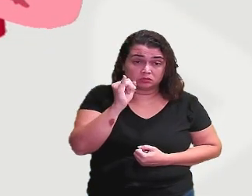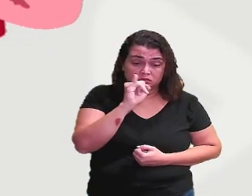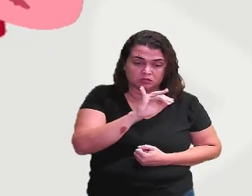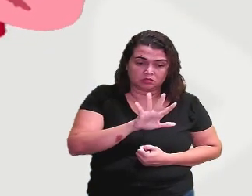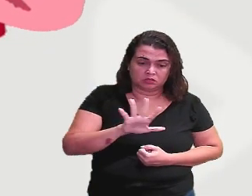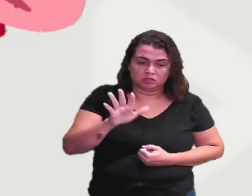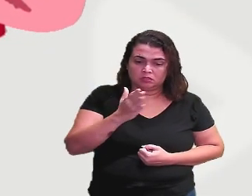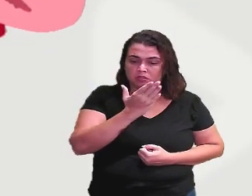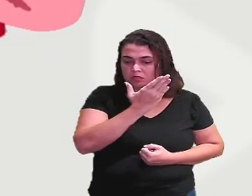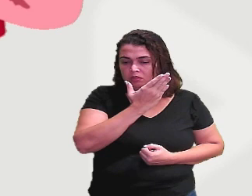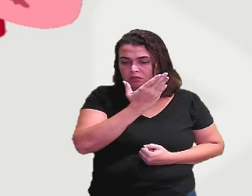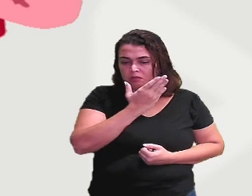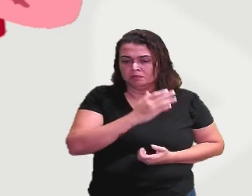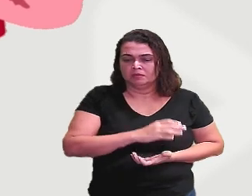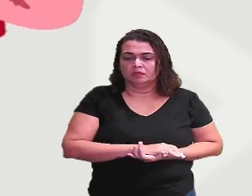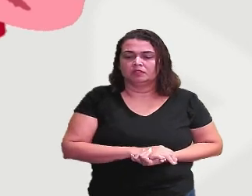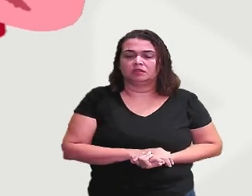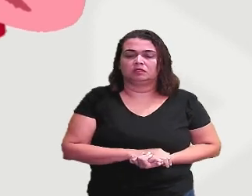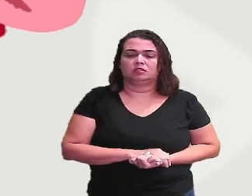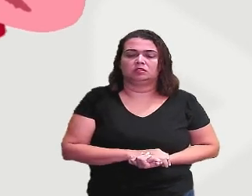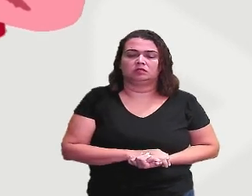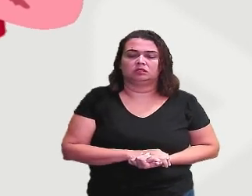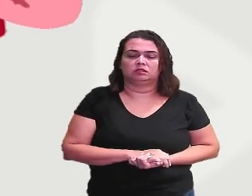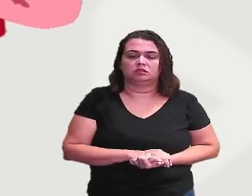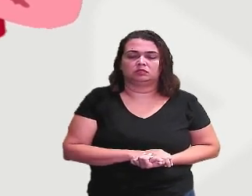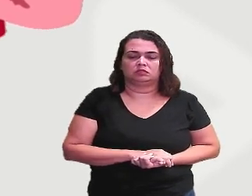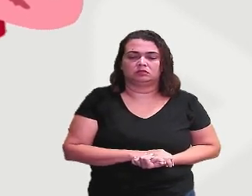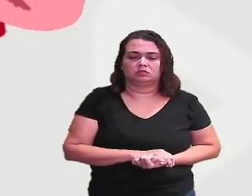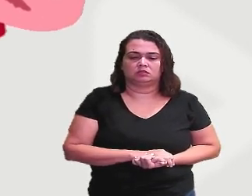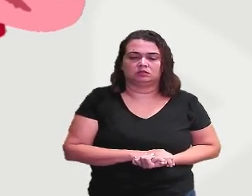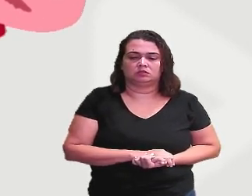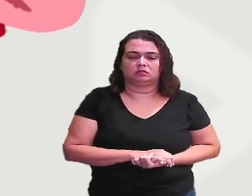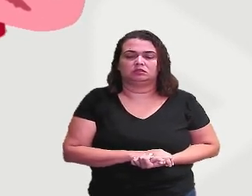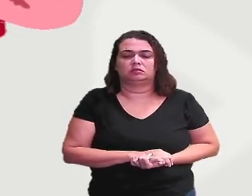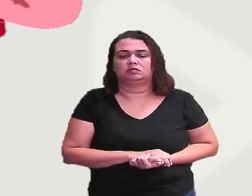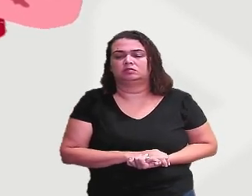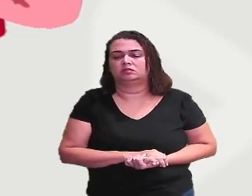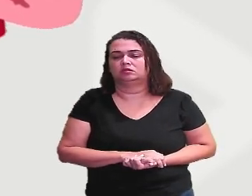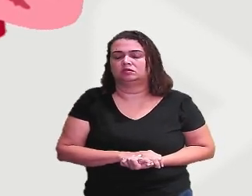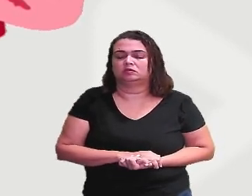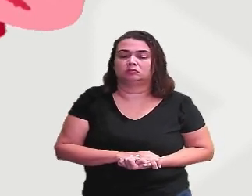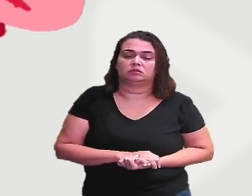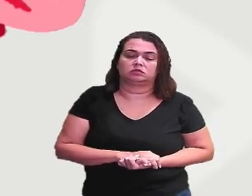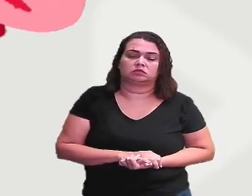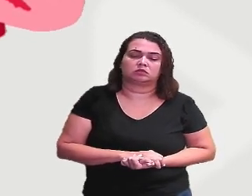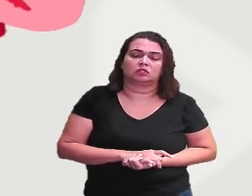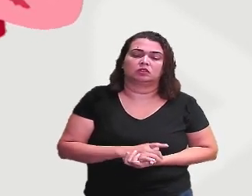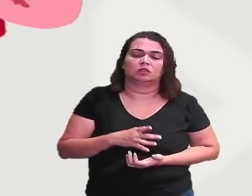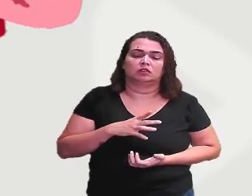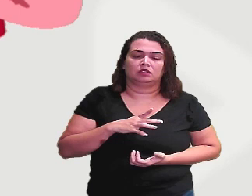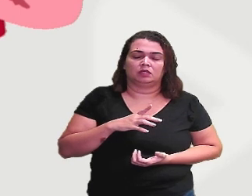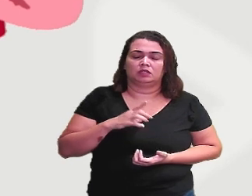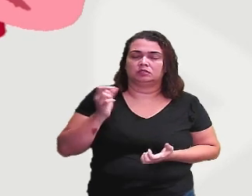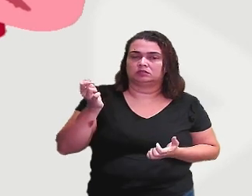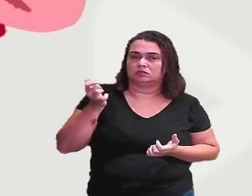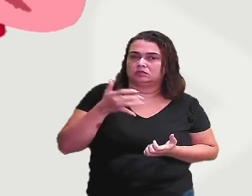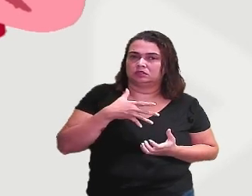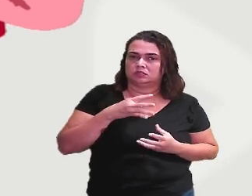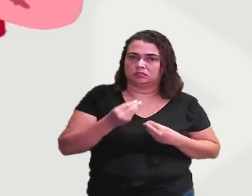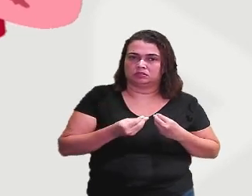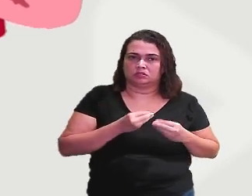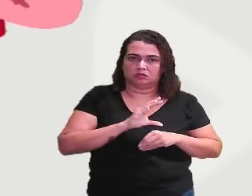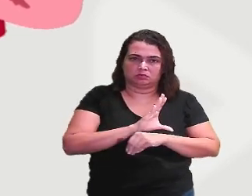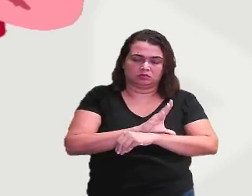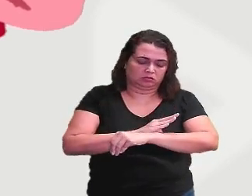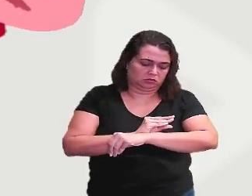lado esquerdo do nosso corpo, tá certo? E esse nosso coração ele é formado por músculo, tá certo? O nosso